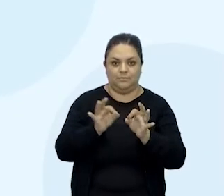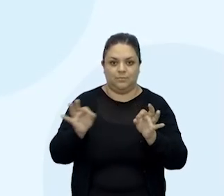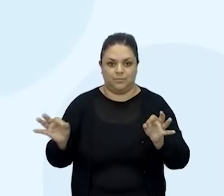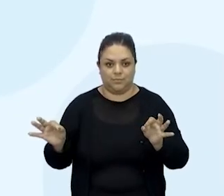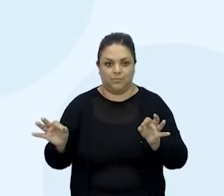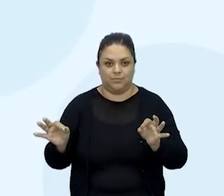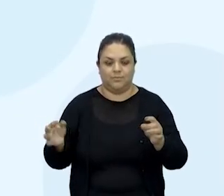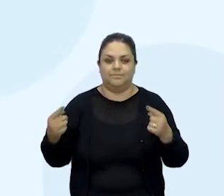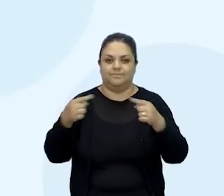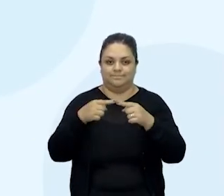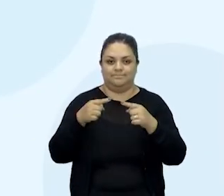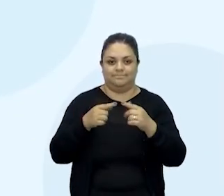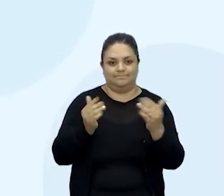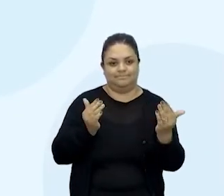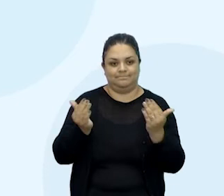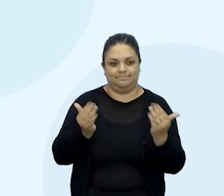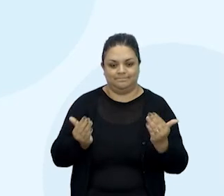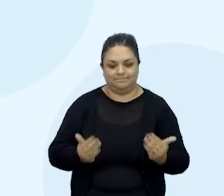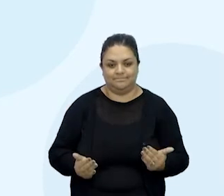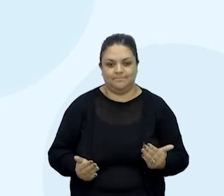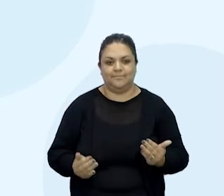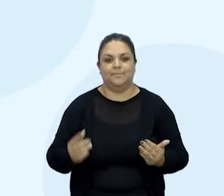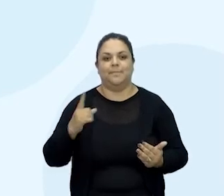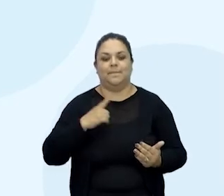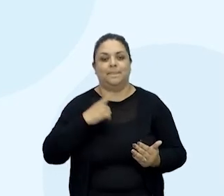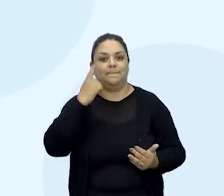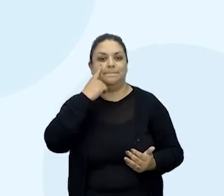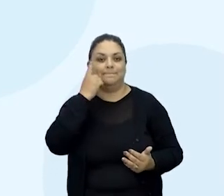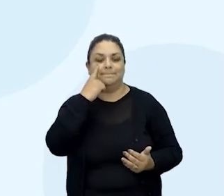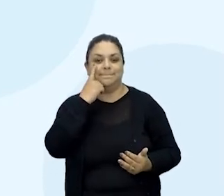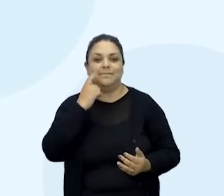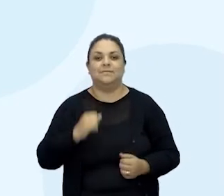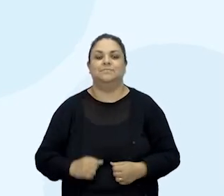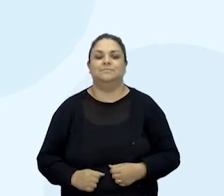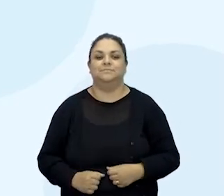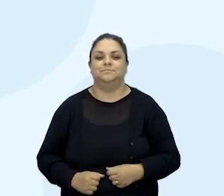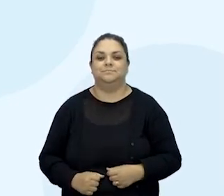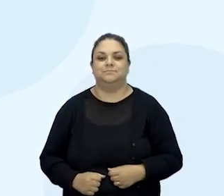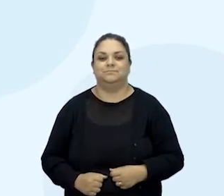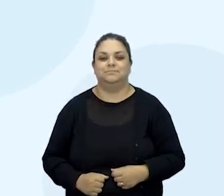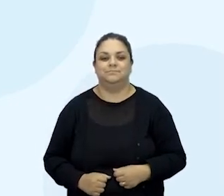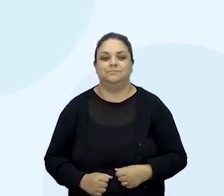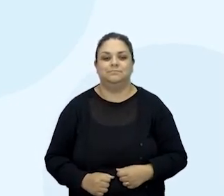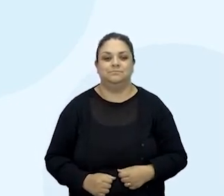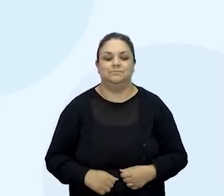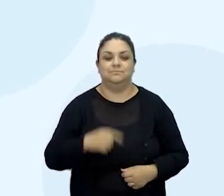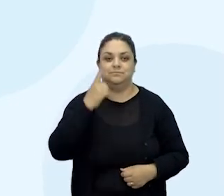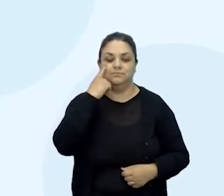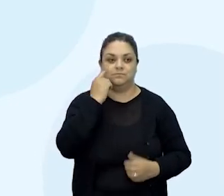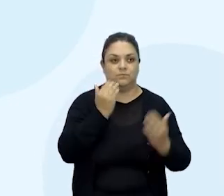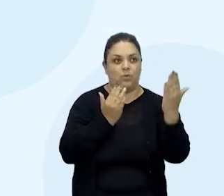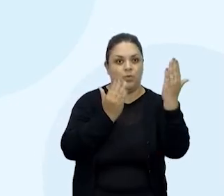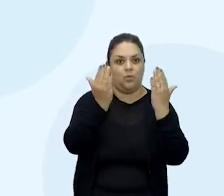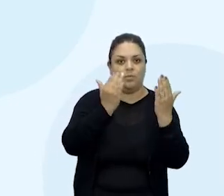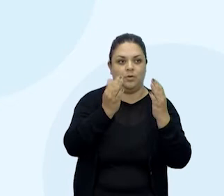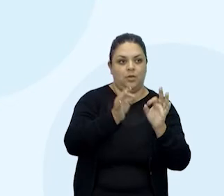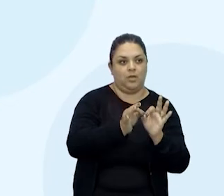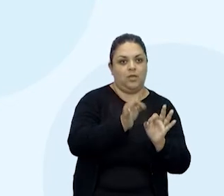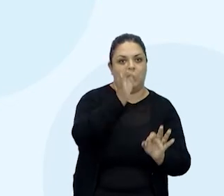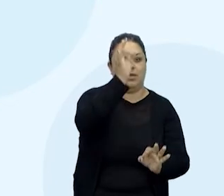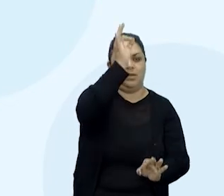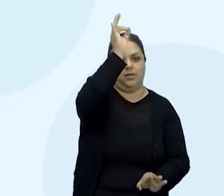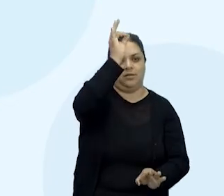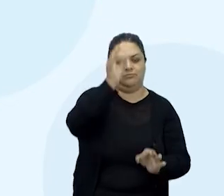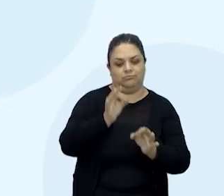palavra relação entre, estamos geralmente nos referindo à proporcionalidade entre grandezas,